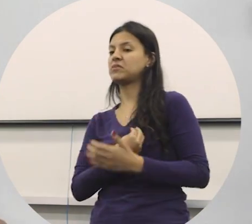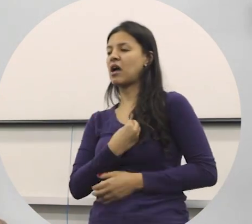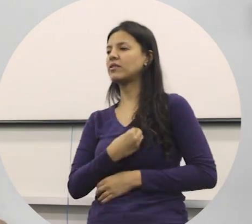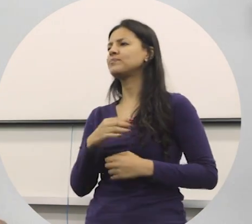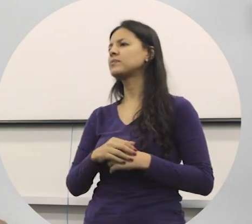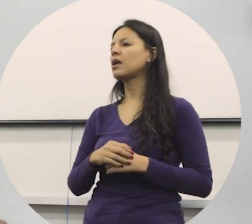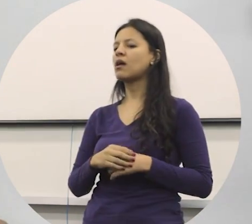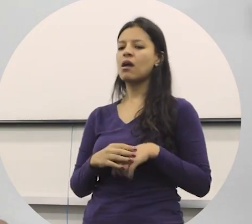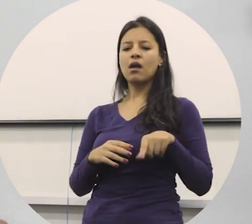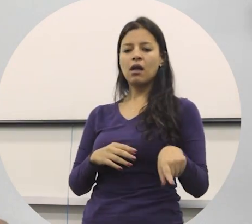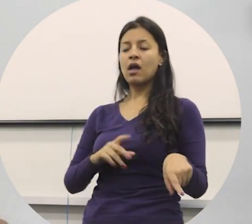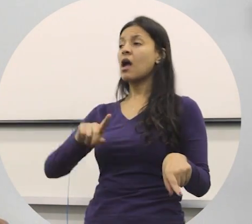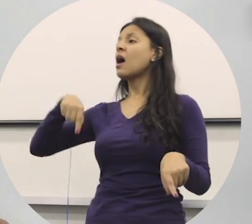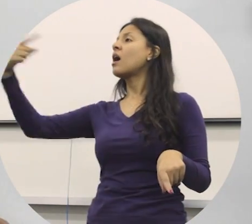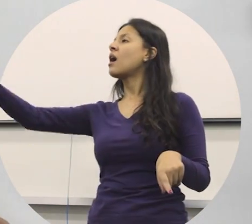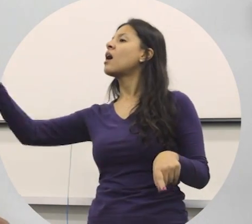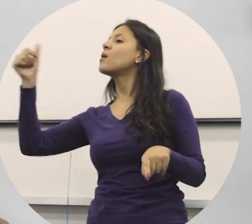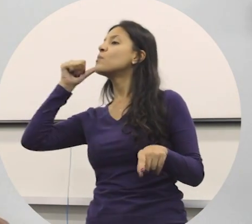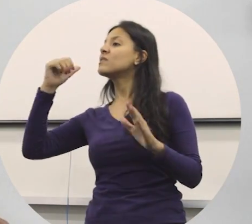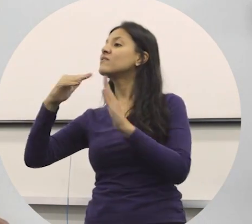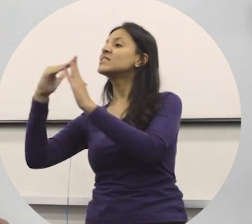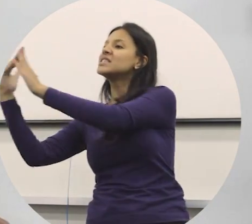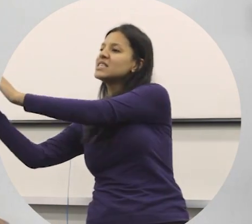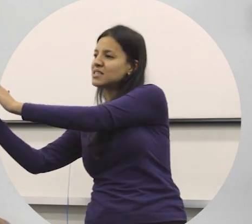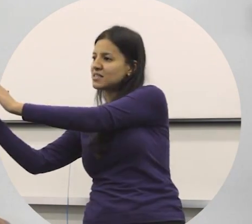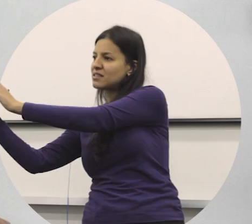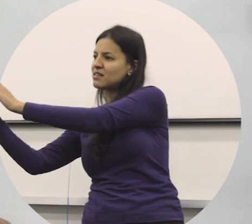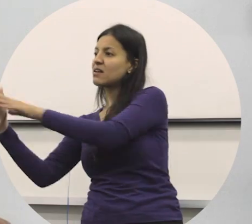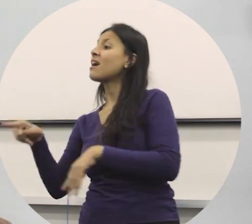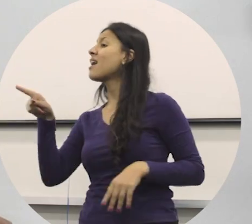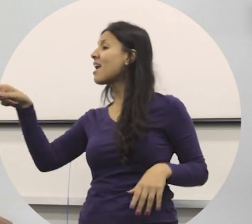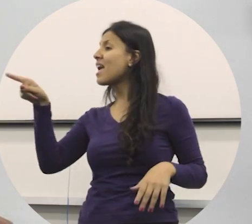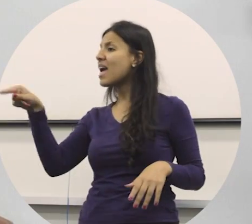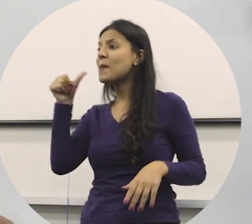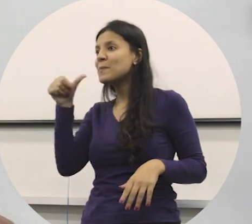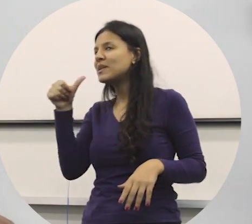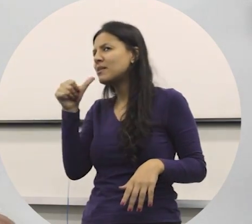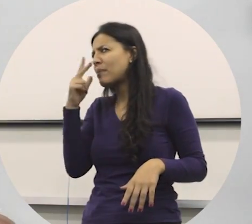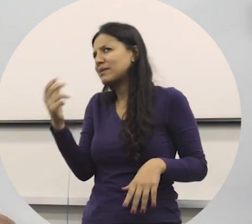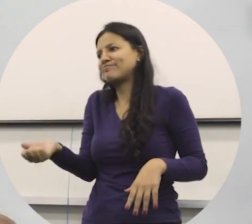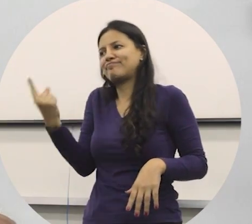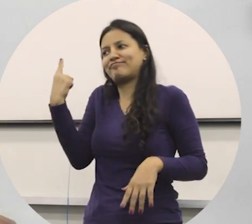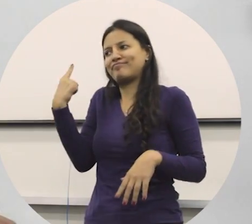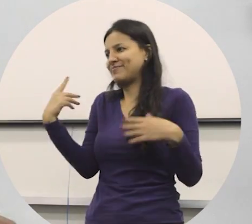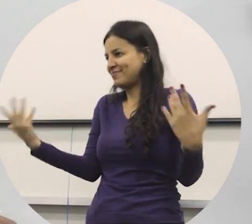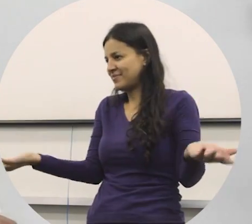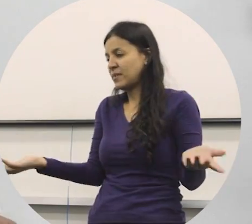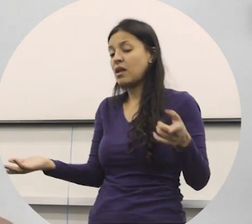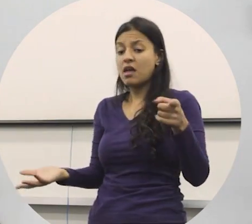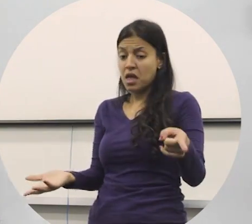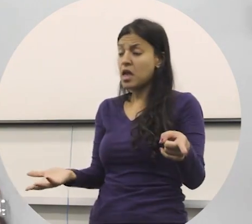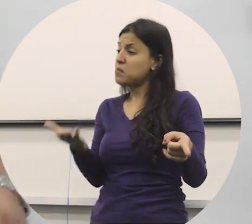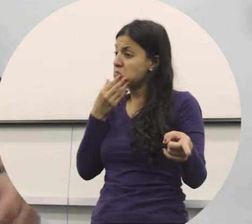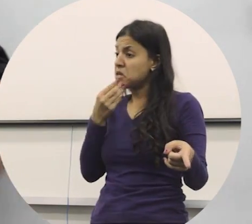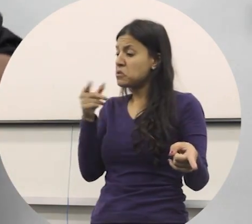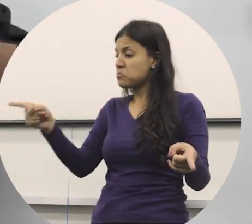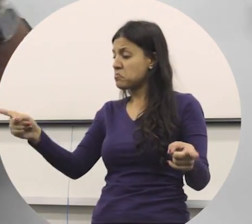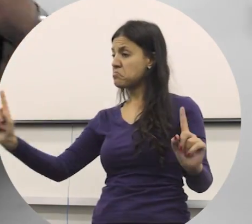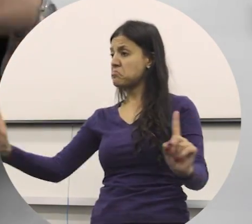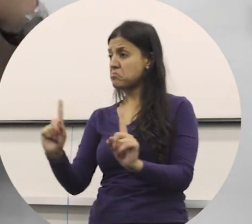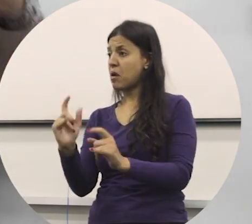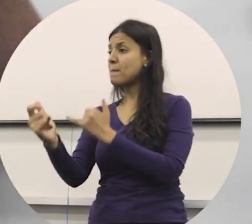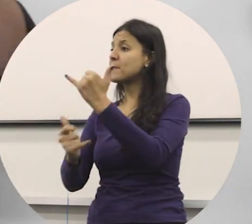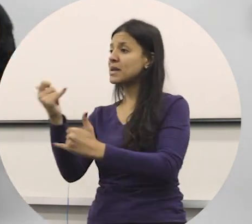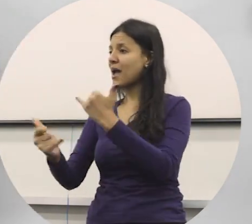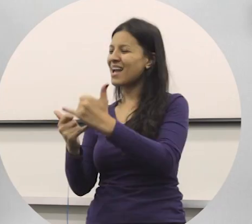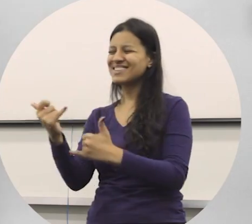uma vizinha que era uma vizinha bem, assim, excêntrica. Ele gostava de brincar com ela, mas na